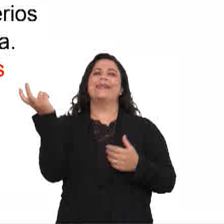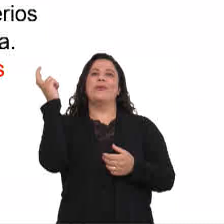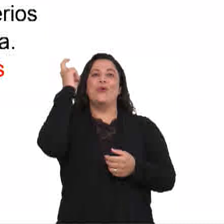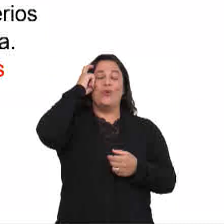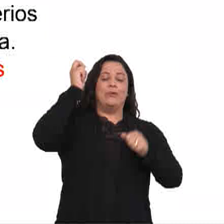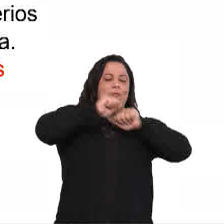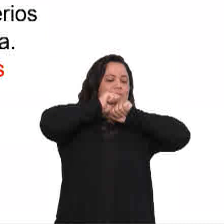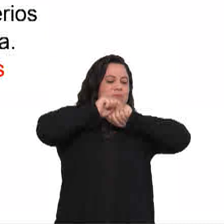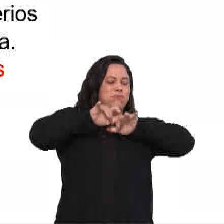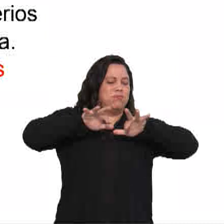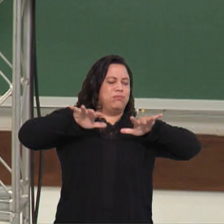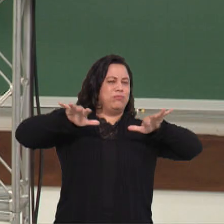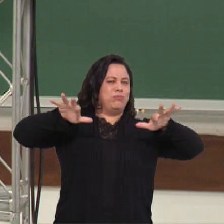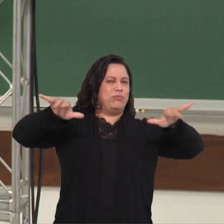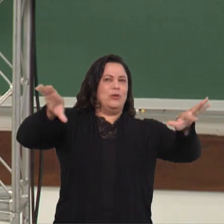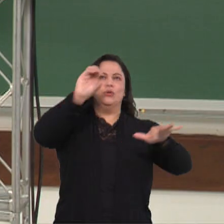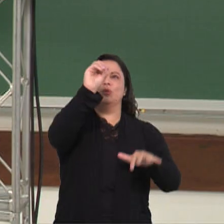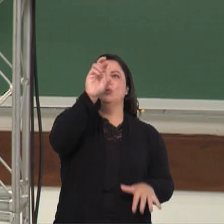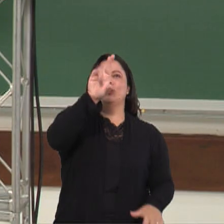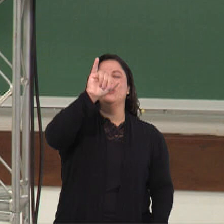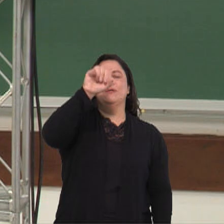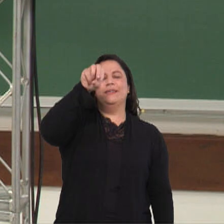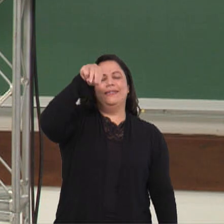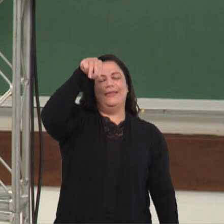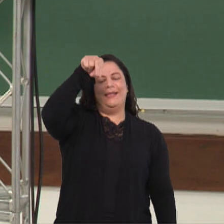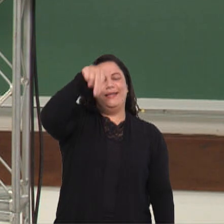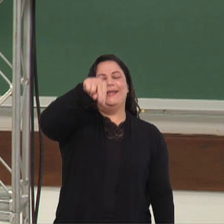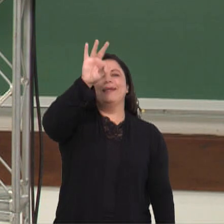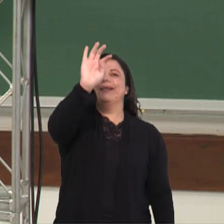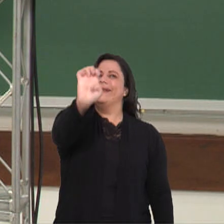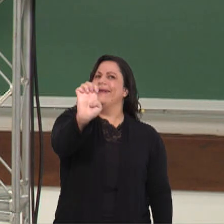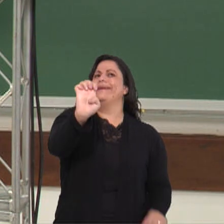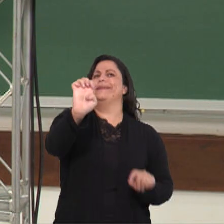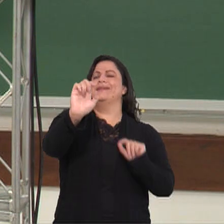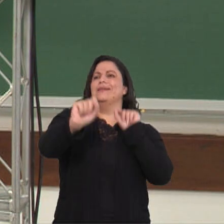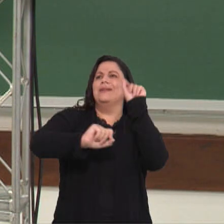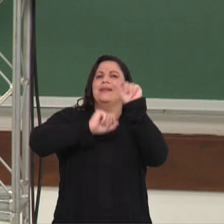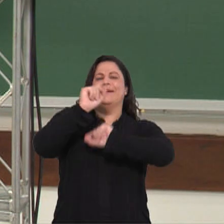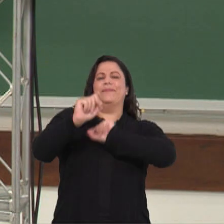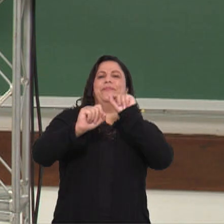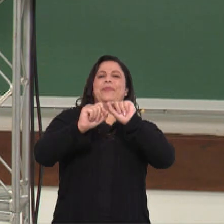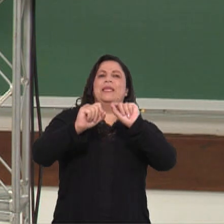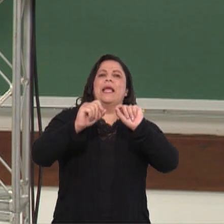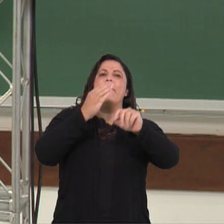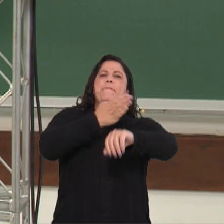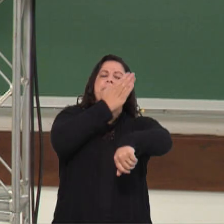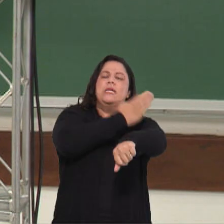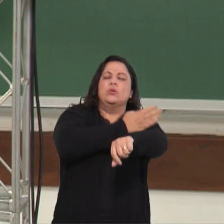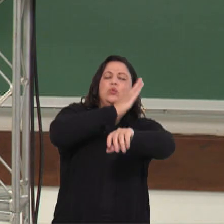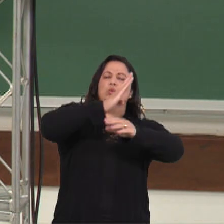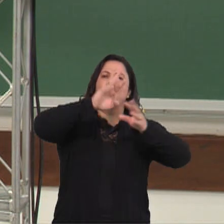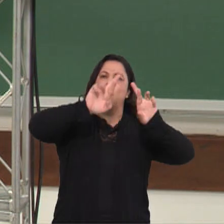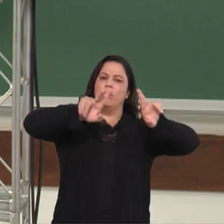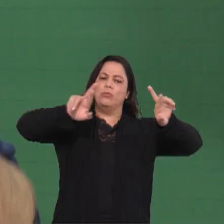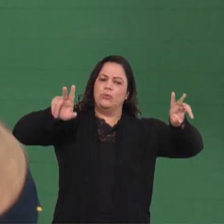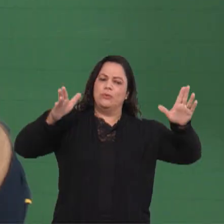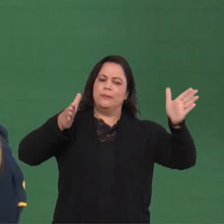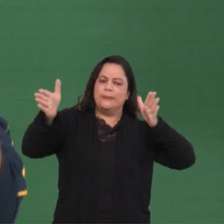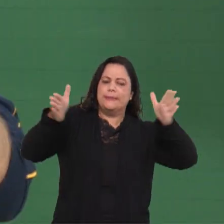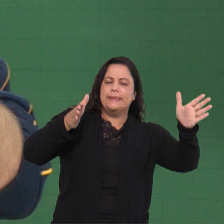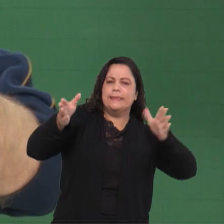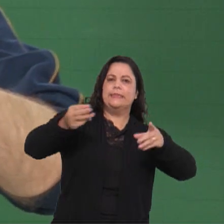do Oriente, enquanto as mesopotâmicas, egípcias, hebraicas e persas expandiram-se para o